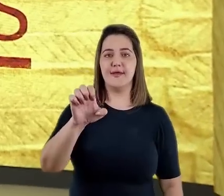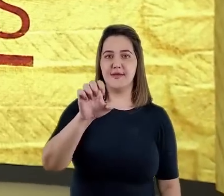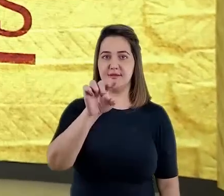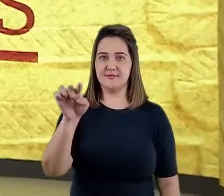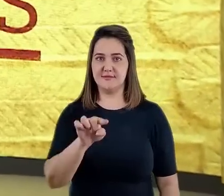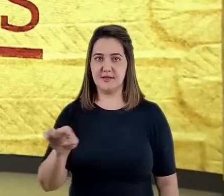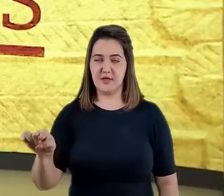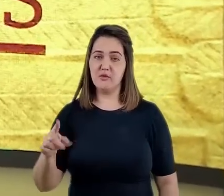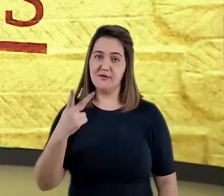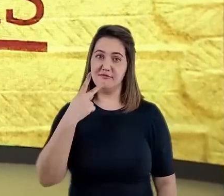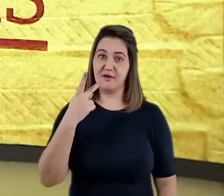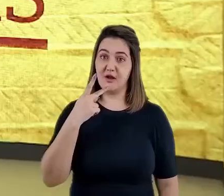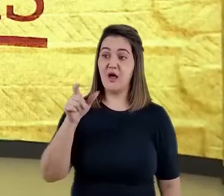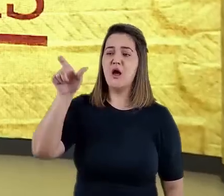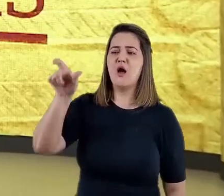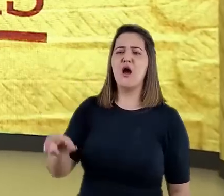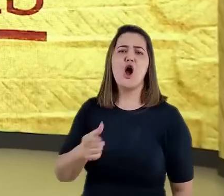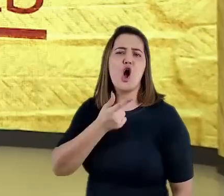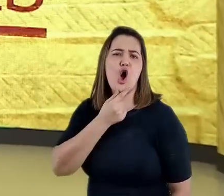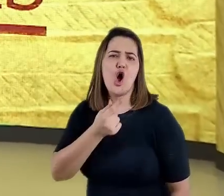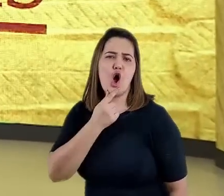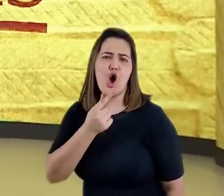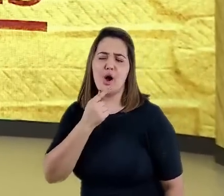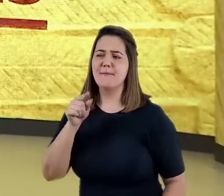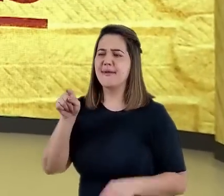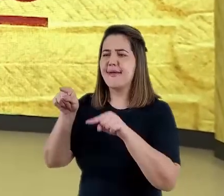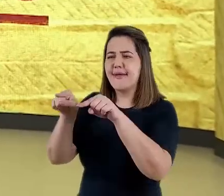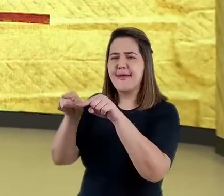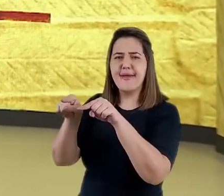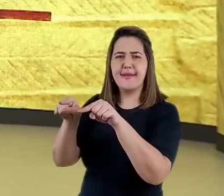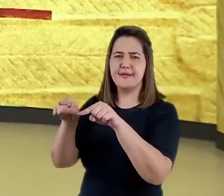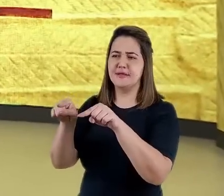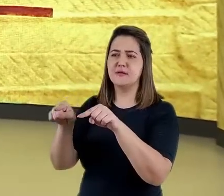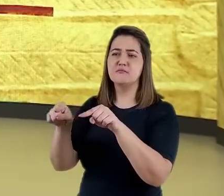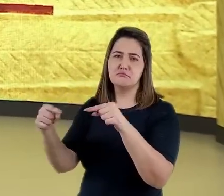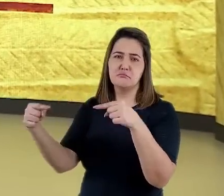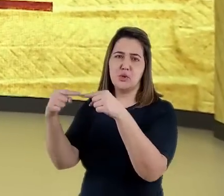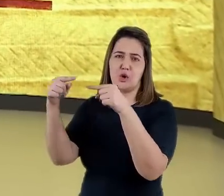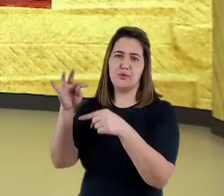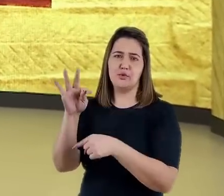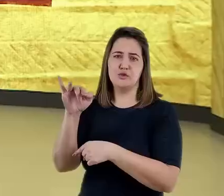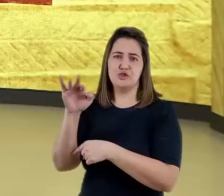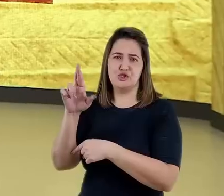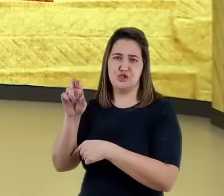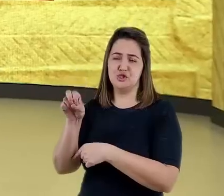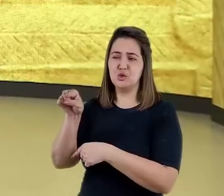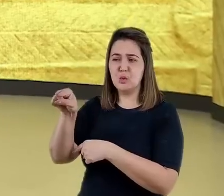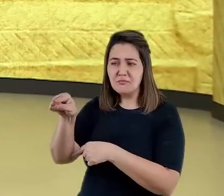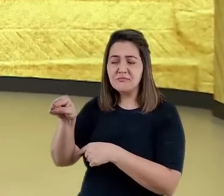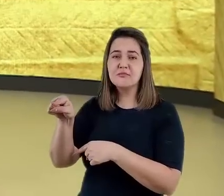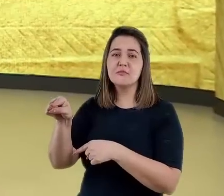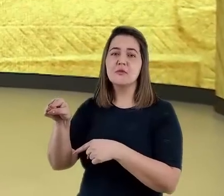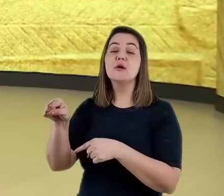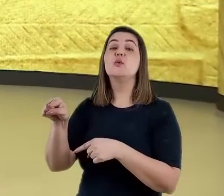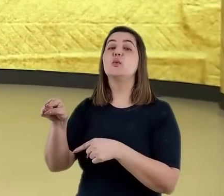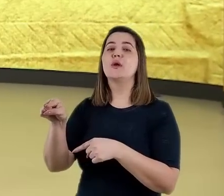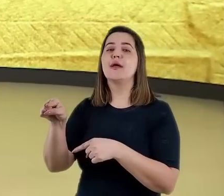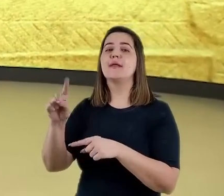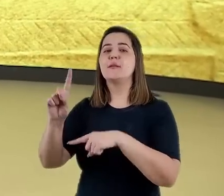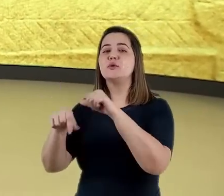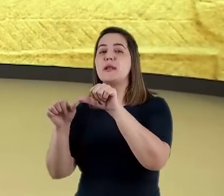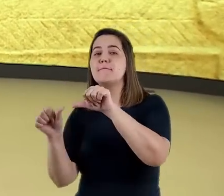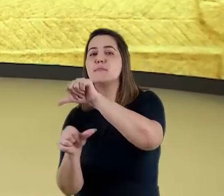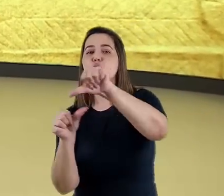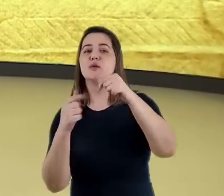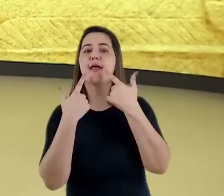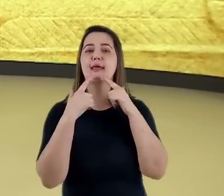que ele passa do príncipe terreno, que em hebraico ele chama de Nagid, o príncipe de Tiro, nos versos 1 a 10, para